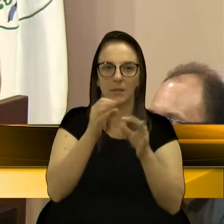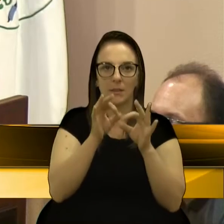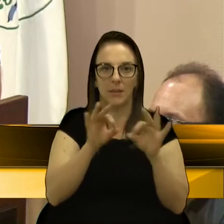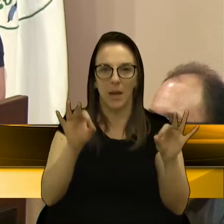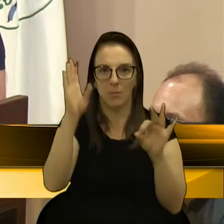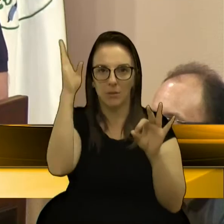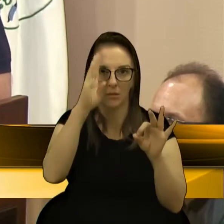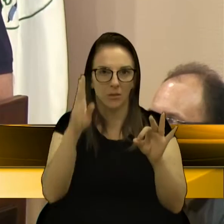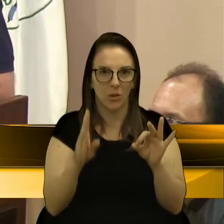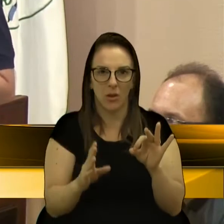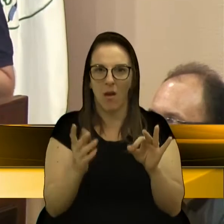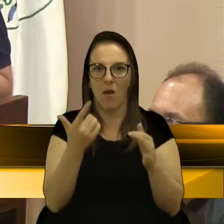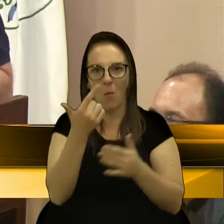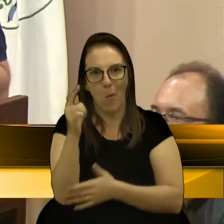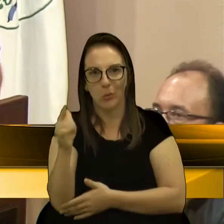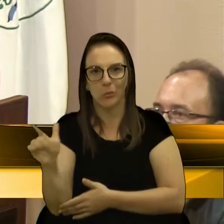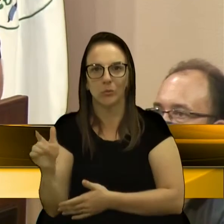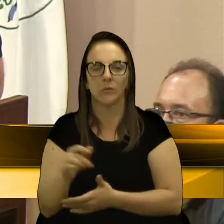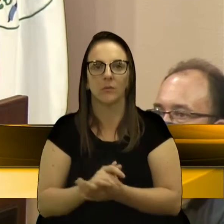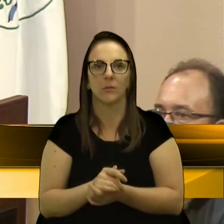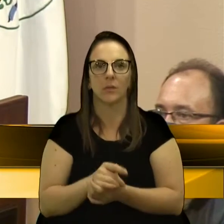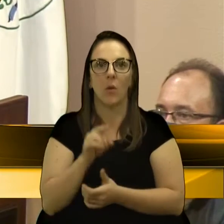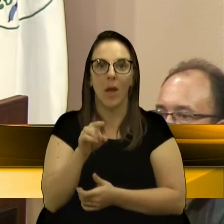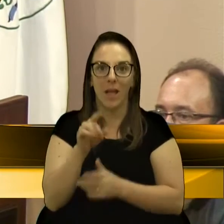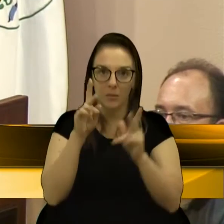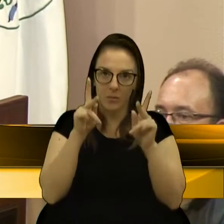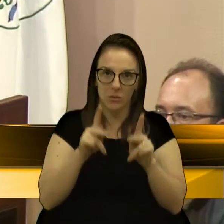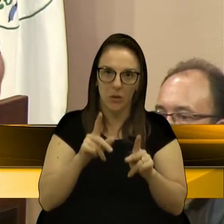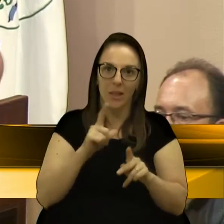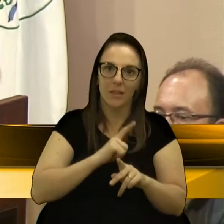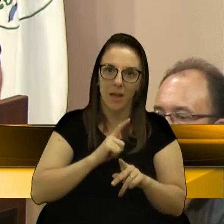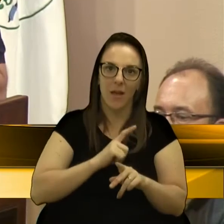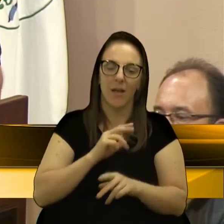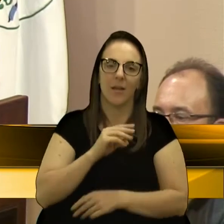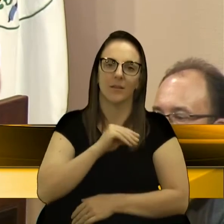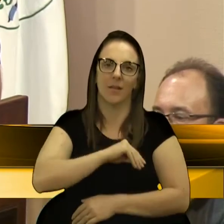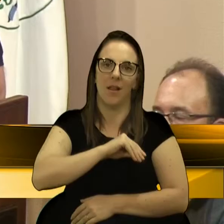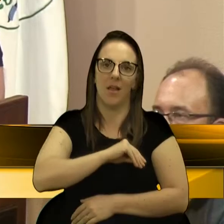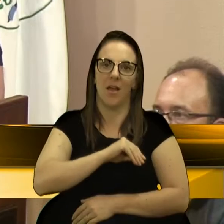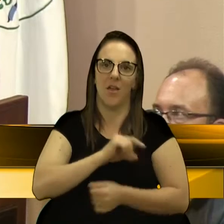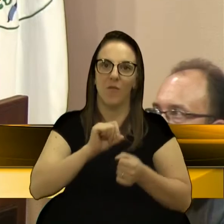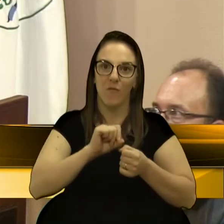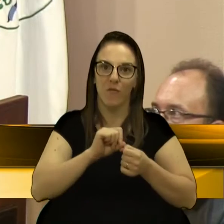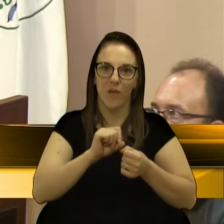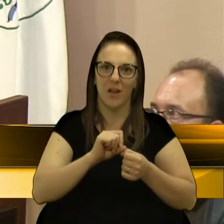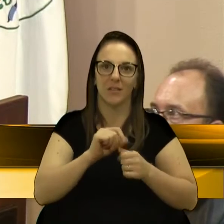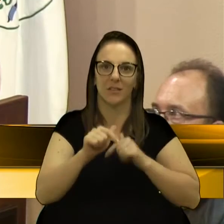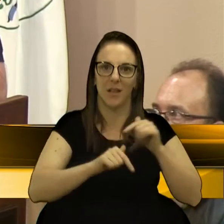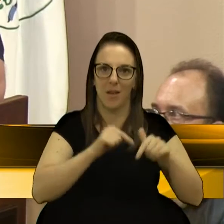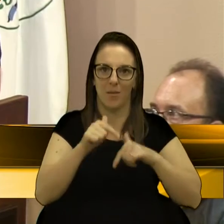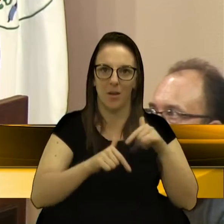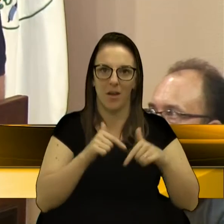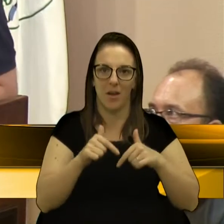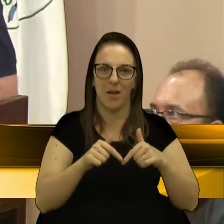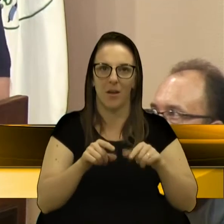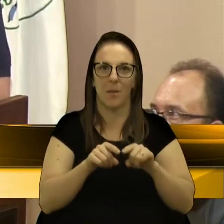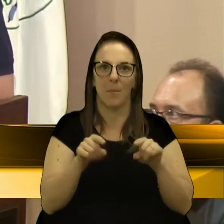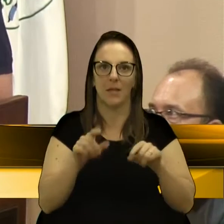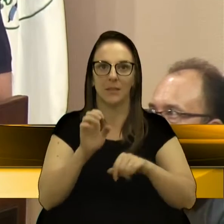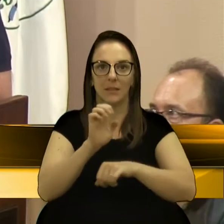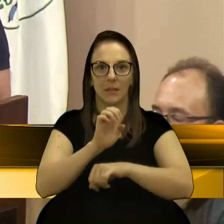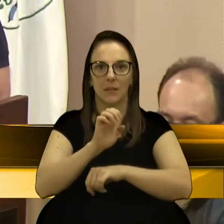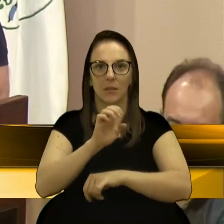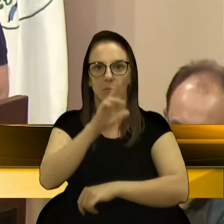enfim. Então, essas pessoas, elas geram renda. Então, o Estado, quando eu digo Estado, eu quero dizer aqui o ente, o município, ele estaria abrindo mão, sim,